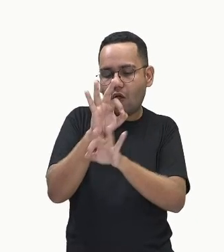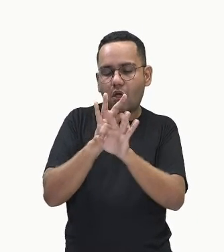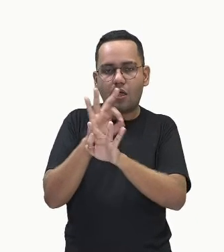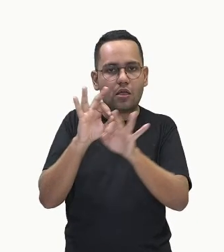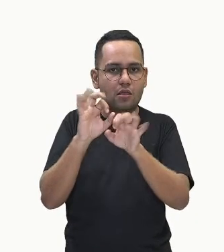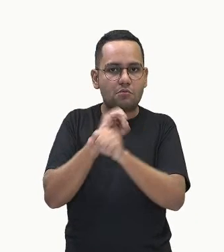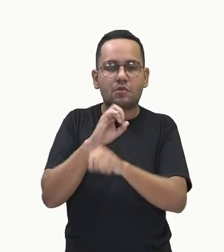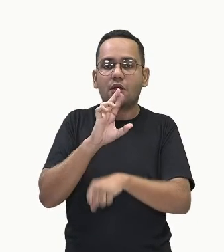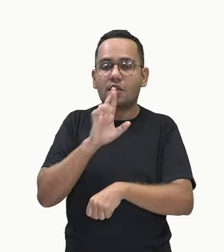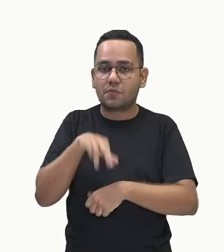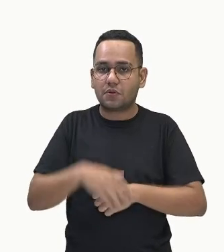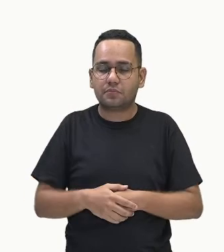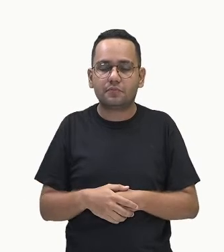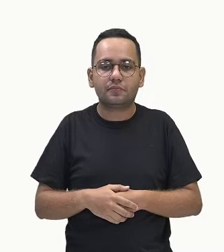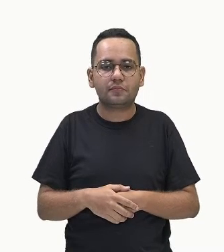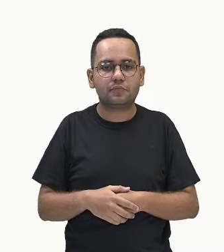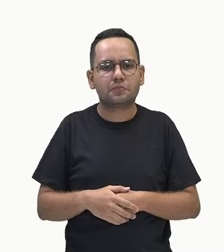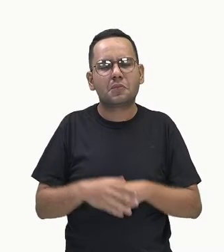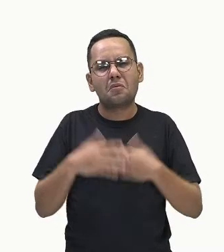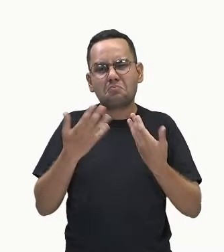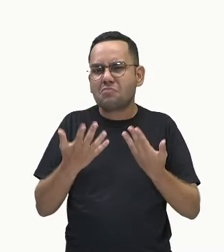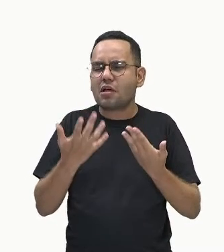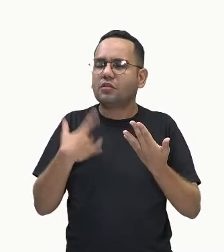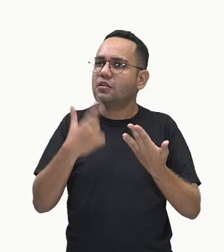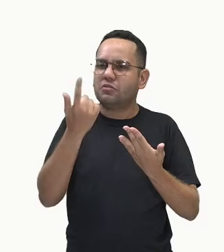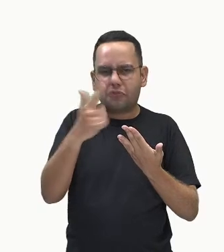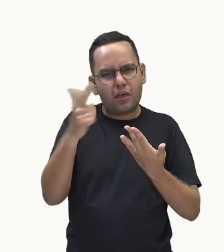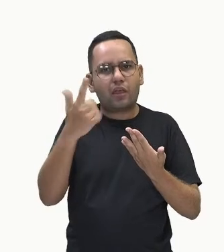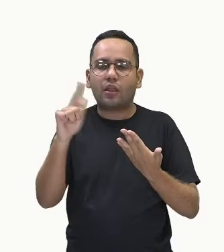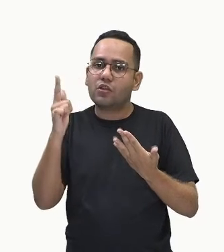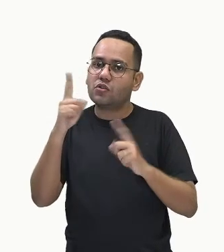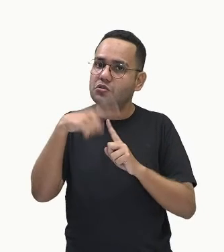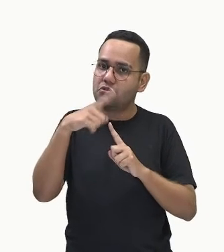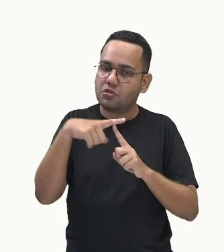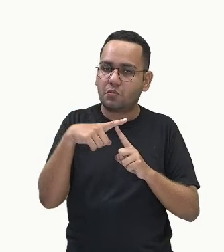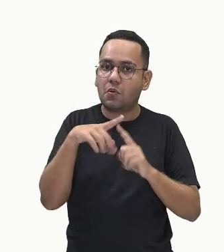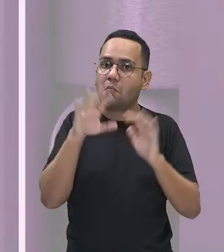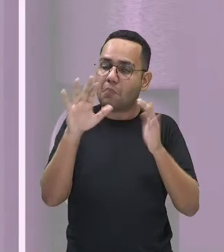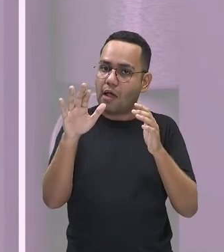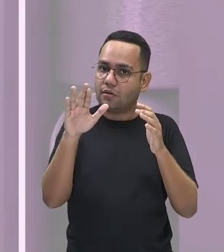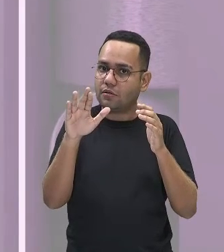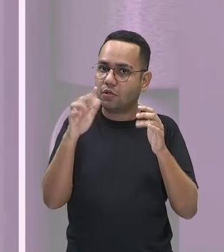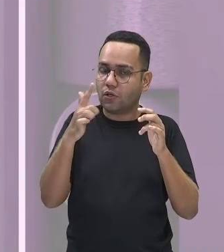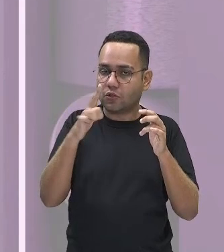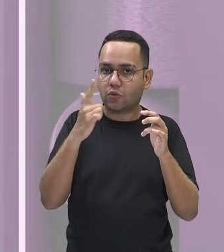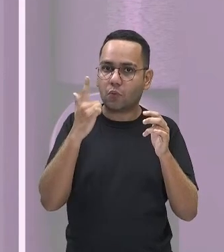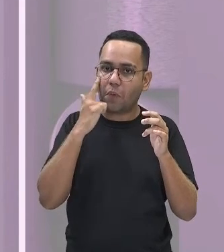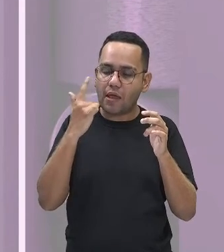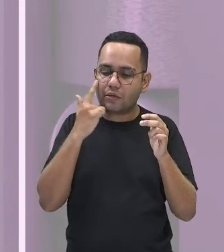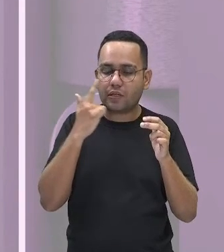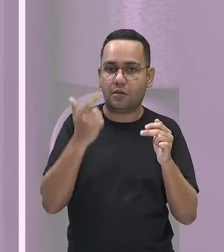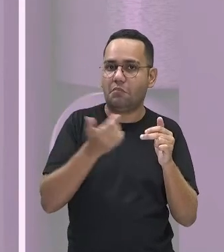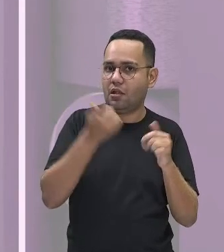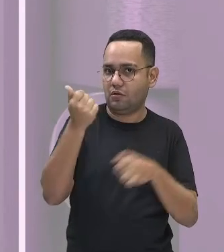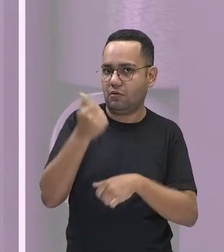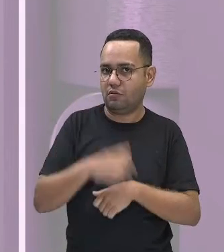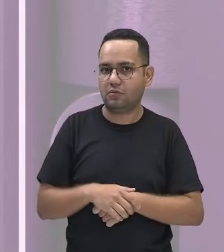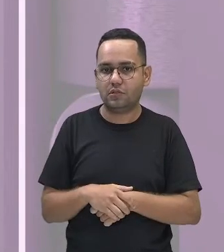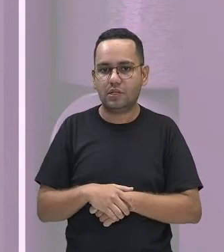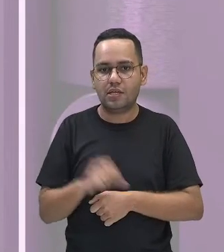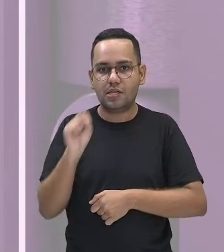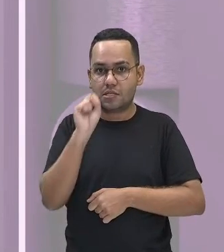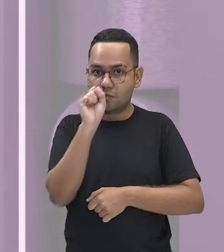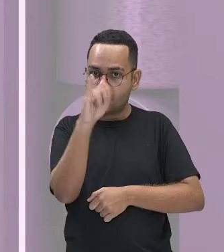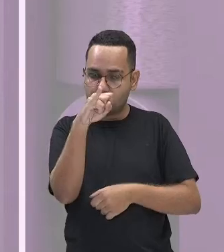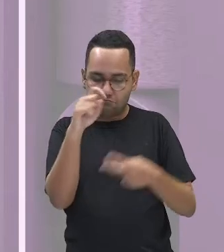expressão, existem várias formas de você resolver. Então, vai por aquilo que você achar melhor. Então, se você acha melhor,